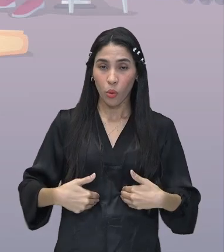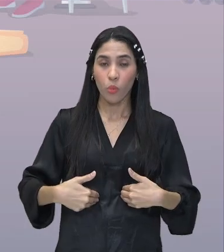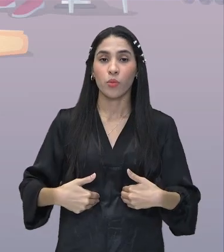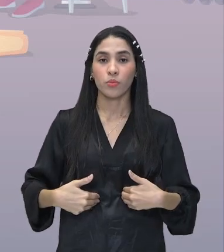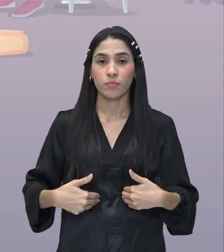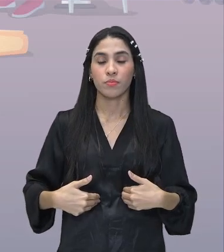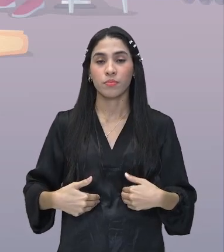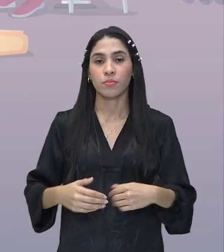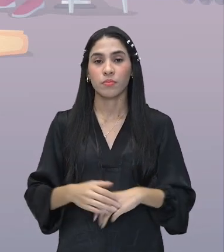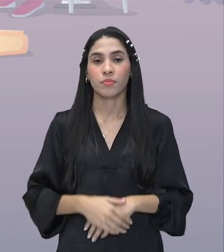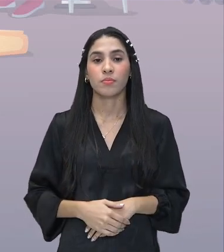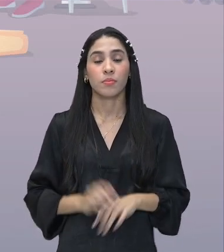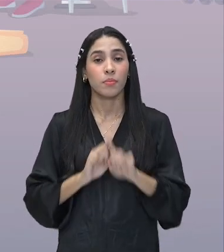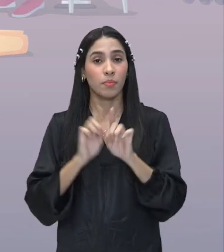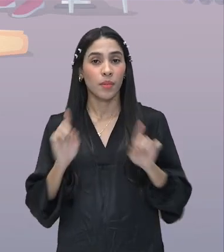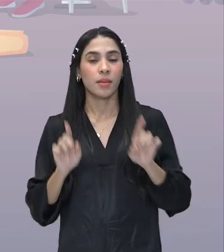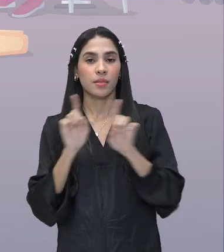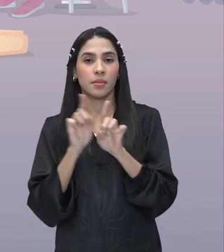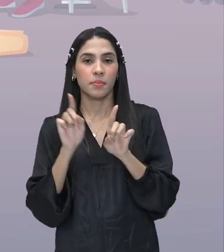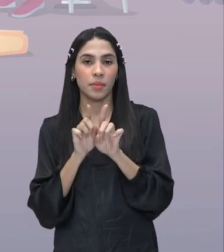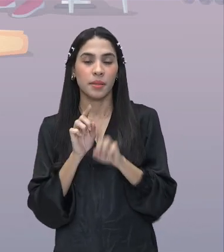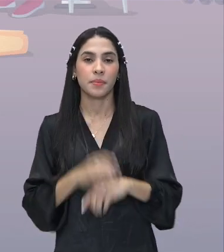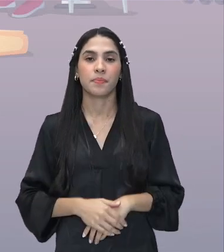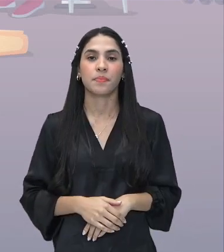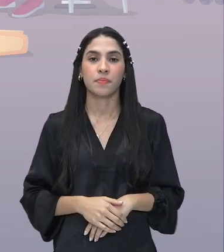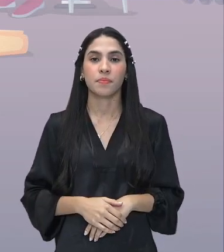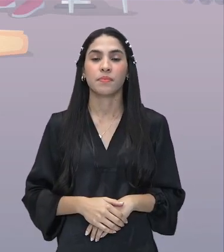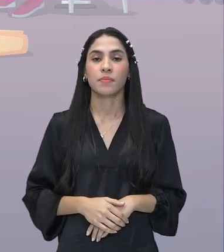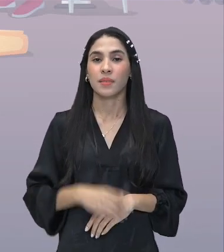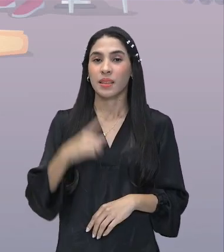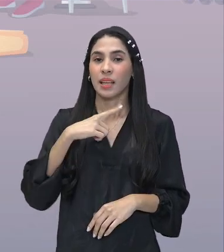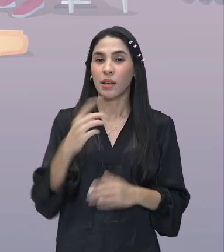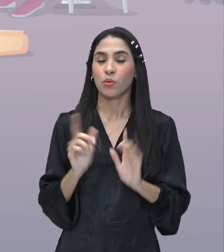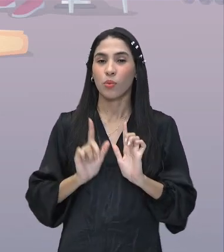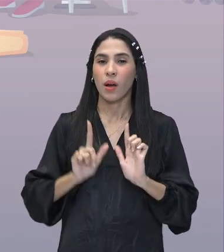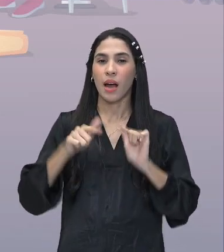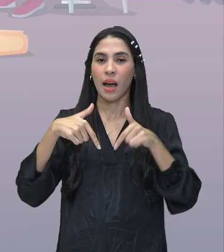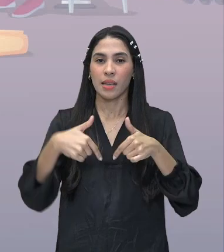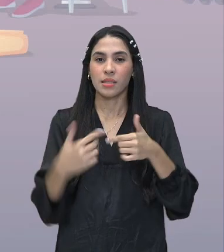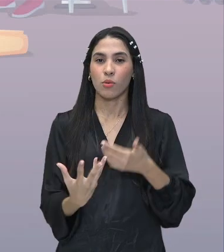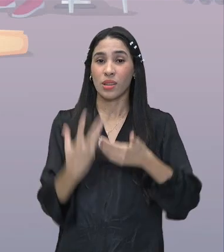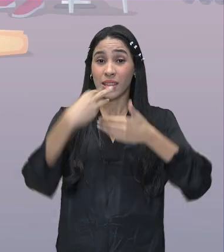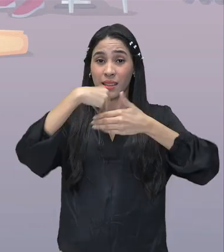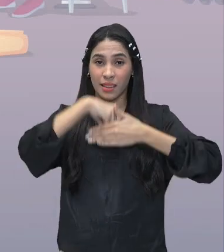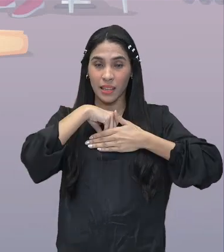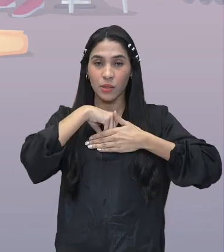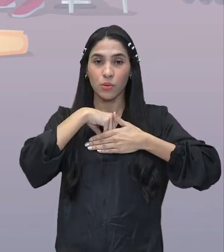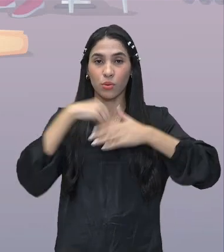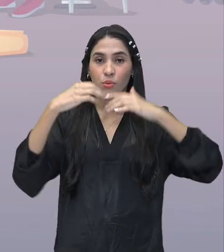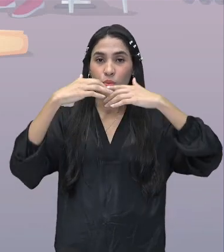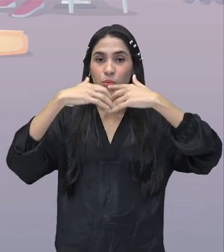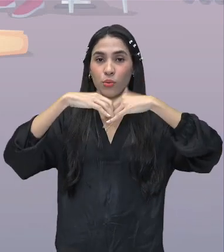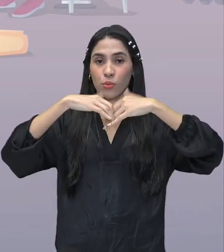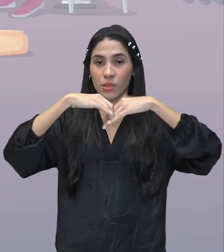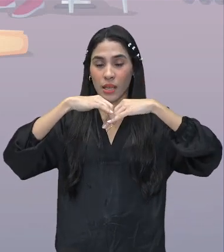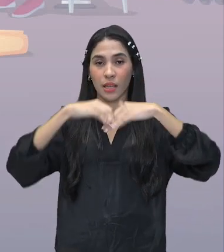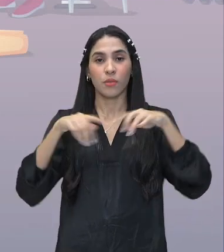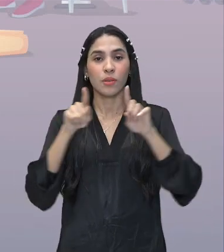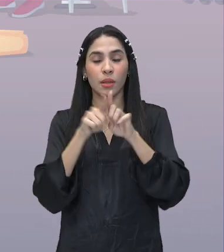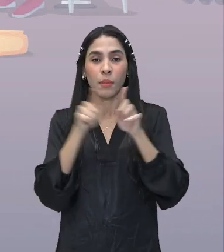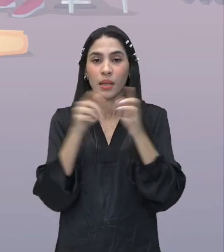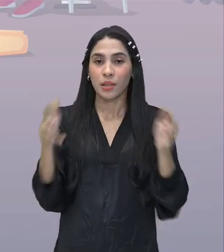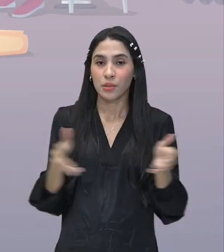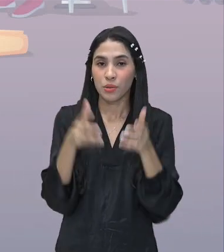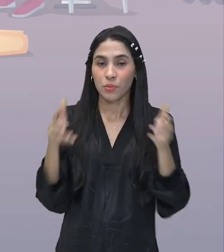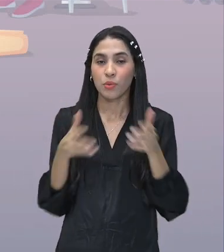física do nosso corpo, mas também atuar na nossa questão cerebral, né? E também estimulando ali